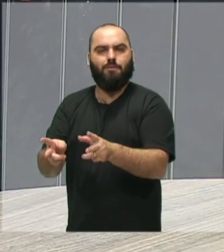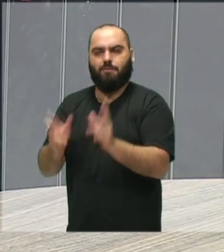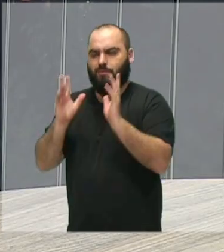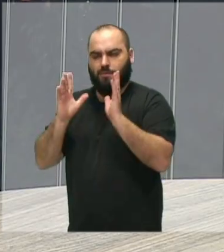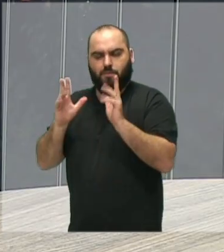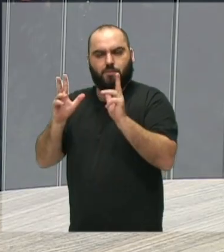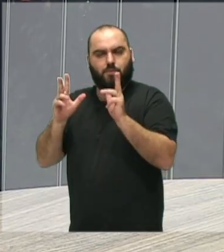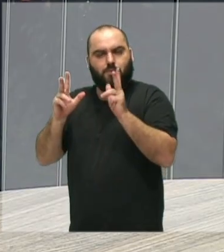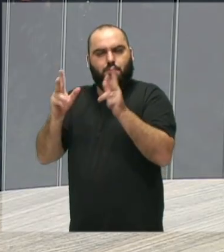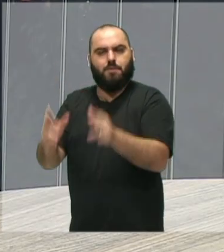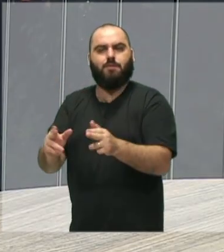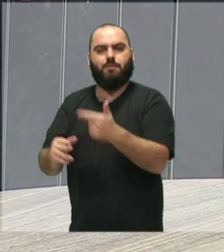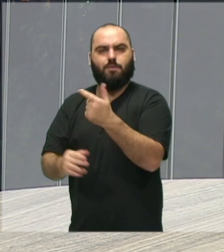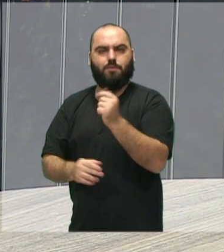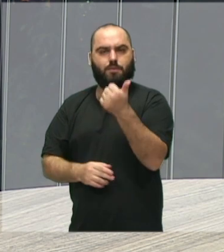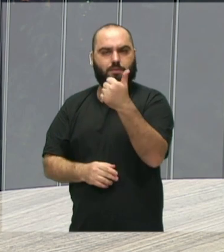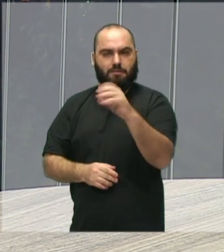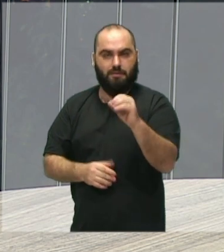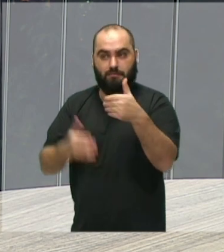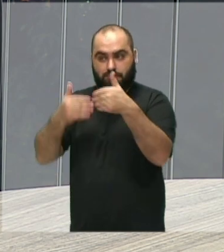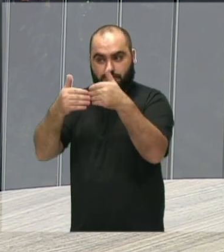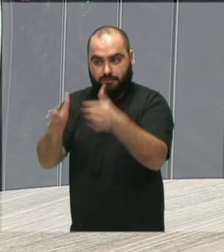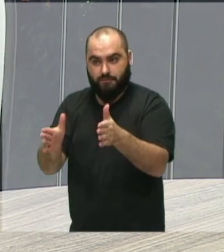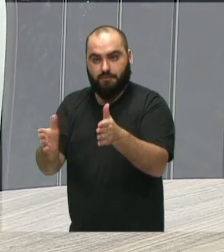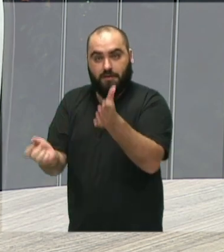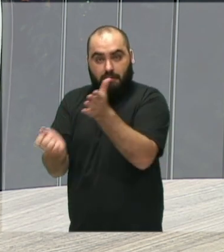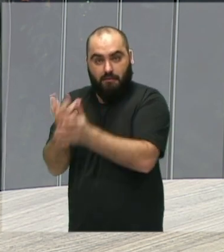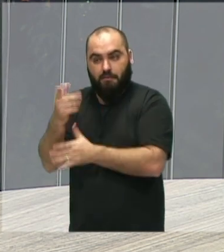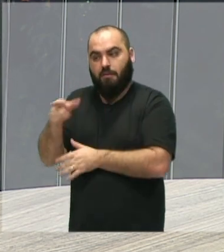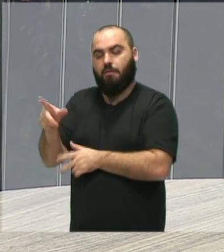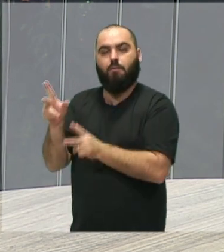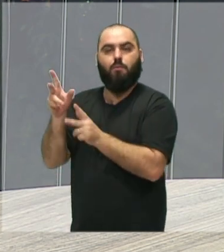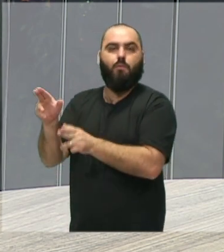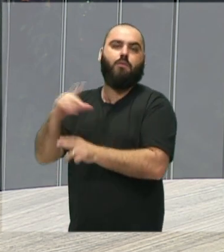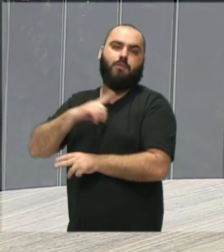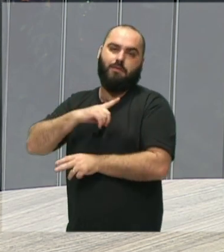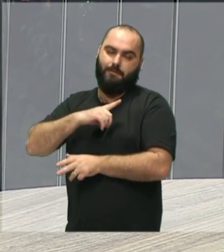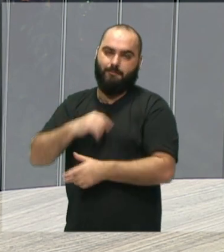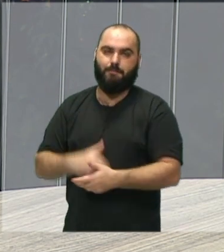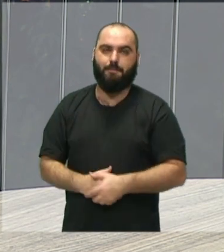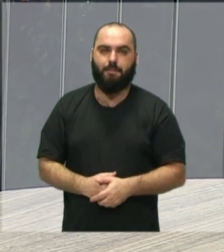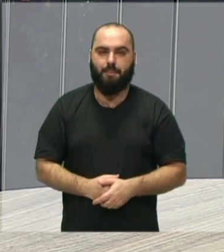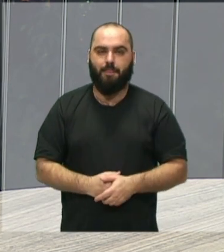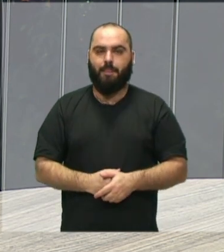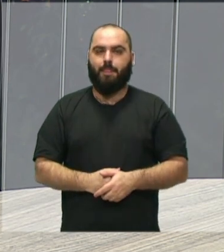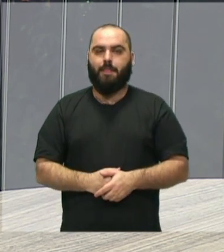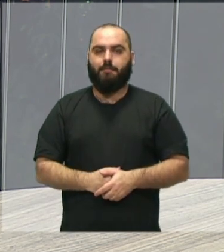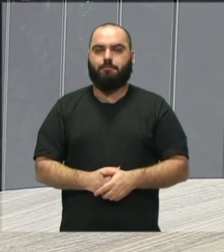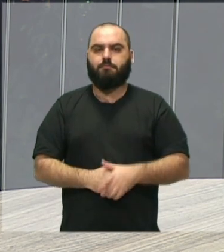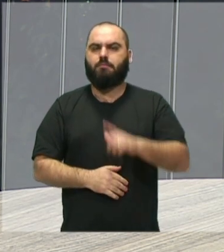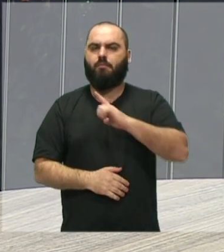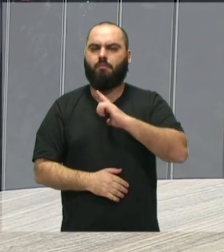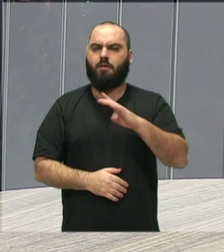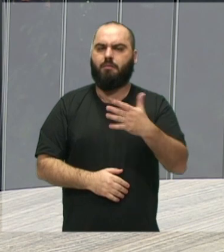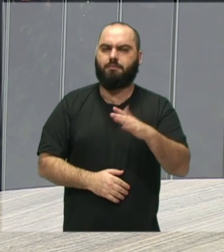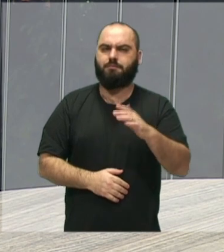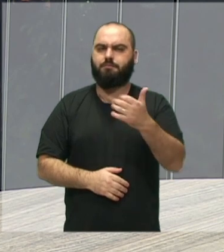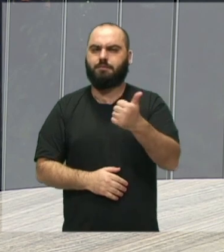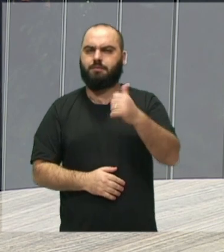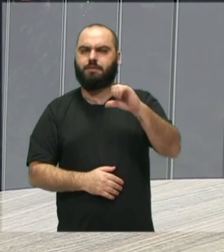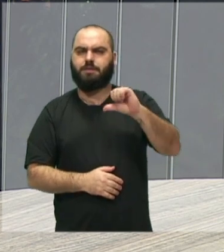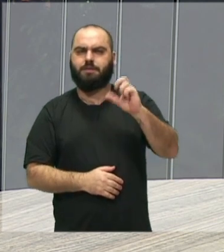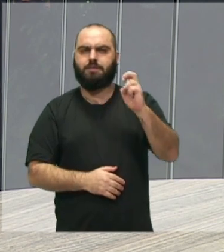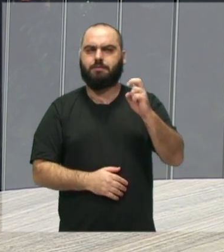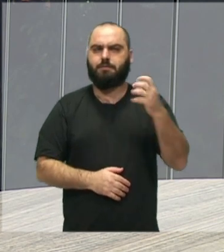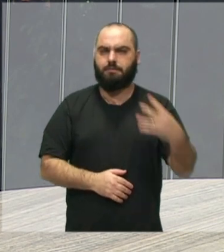formato que ela foi de 2010, quando eles inauguraram o museu, né? A estação ela foi construída mais ou menos ali em 1954,